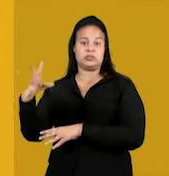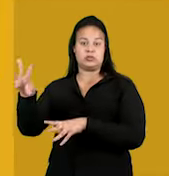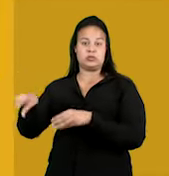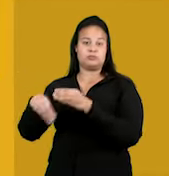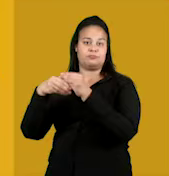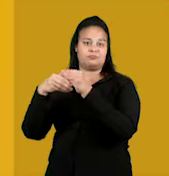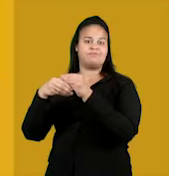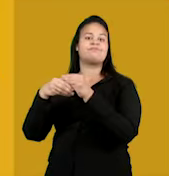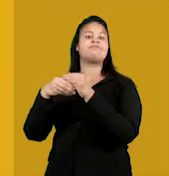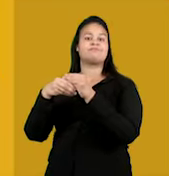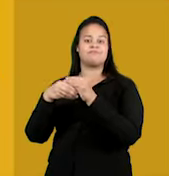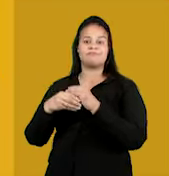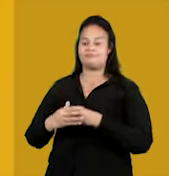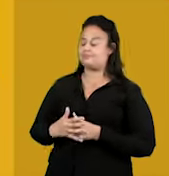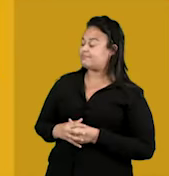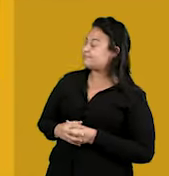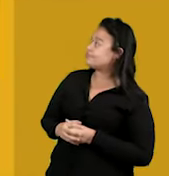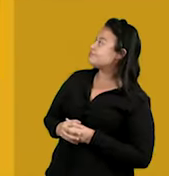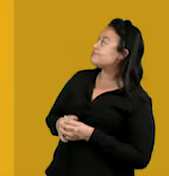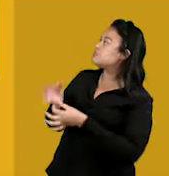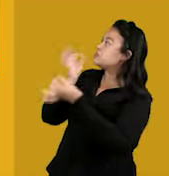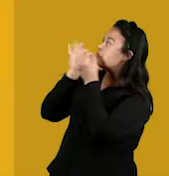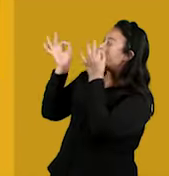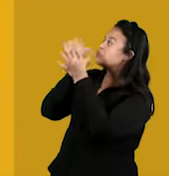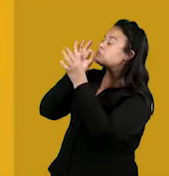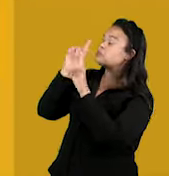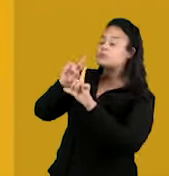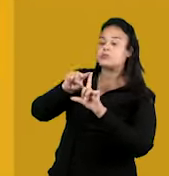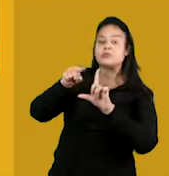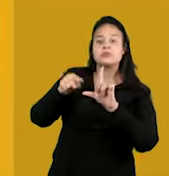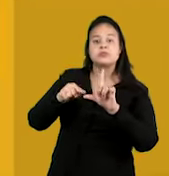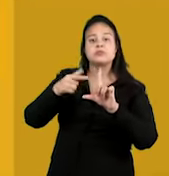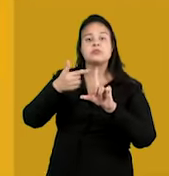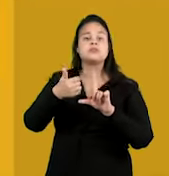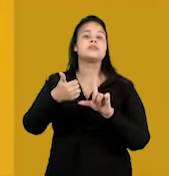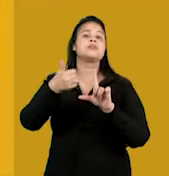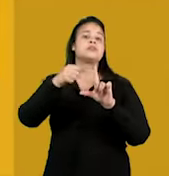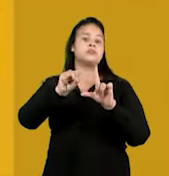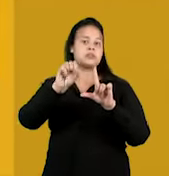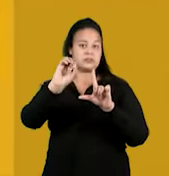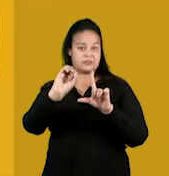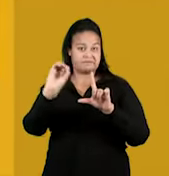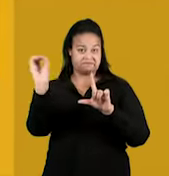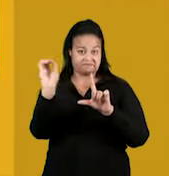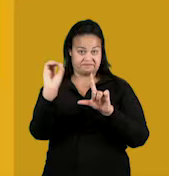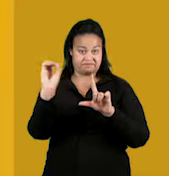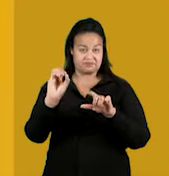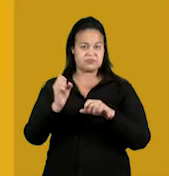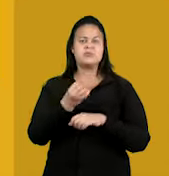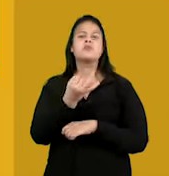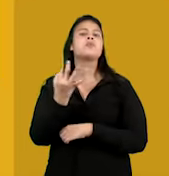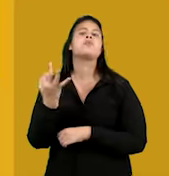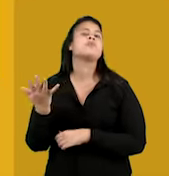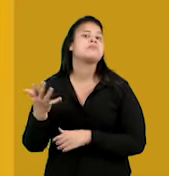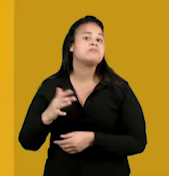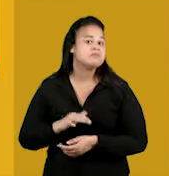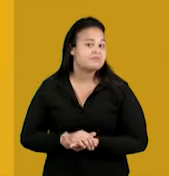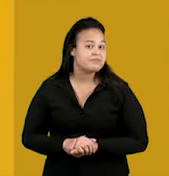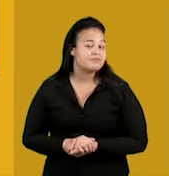suplementares. Olha, observe que formou um ângulo de 180 graus. Então, quanto que vale o